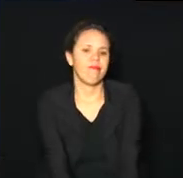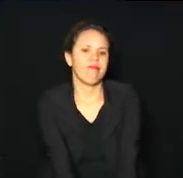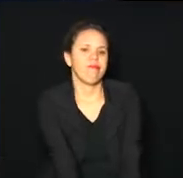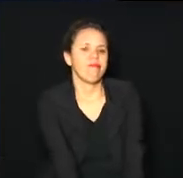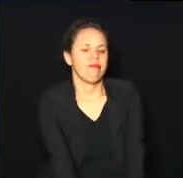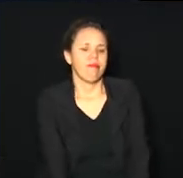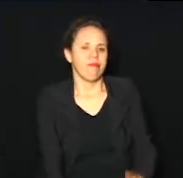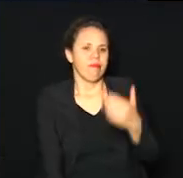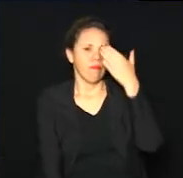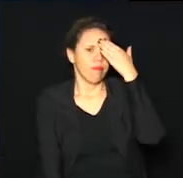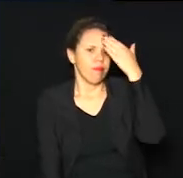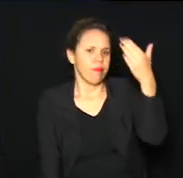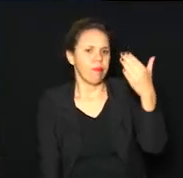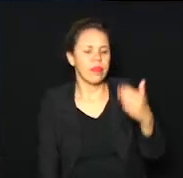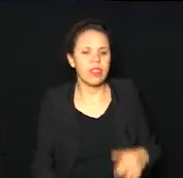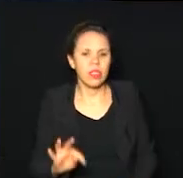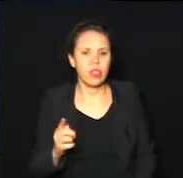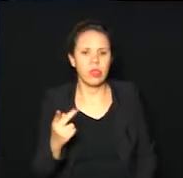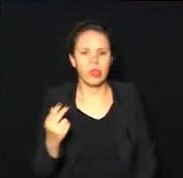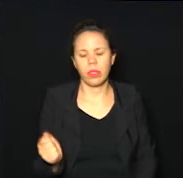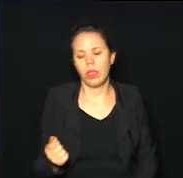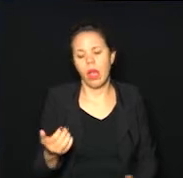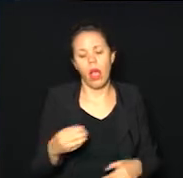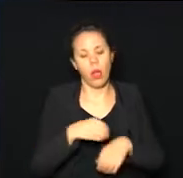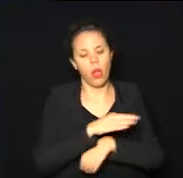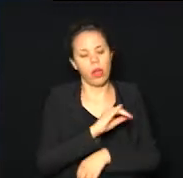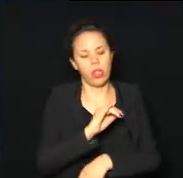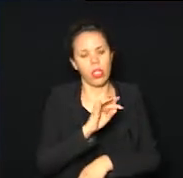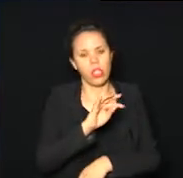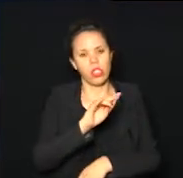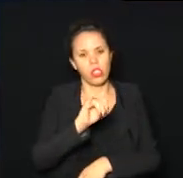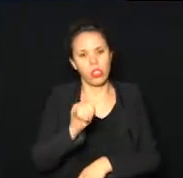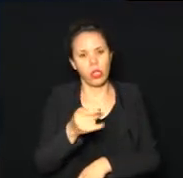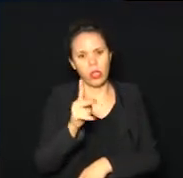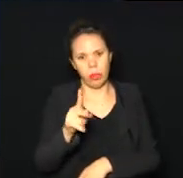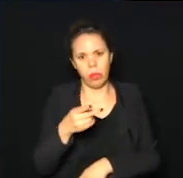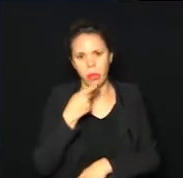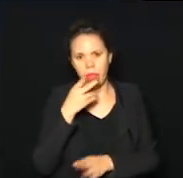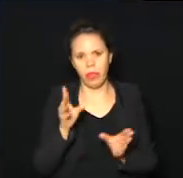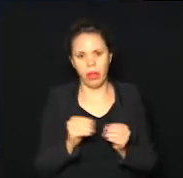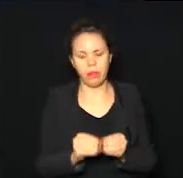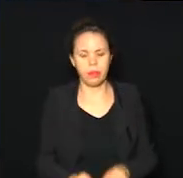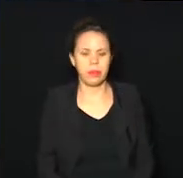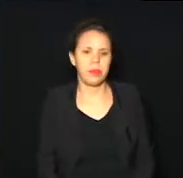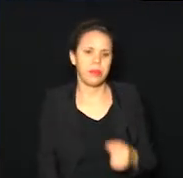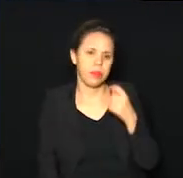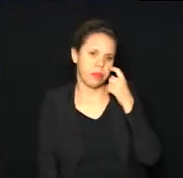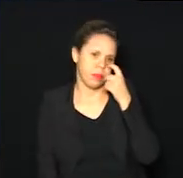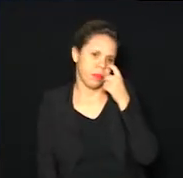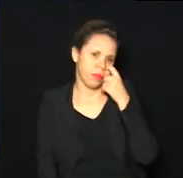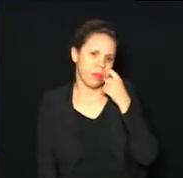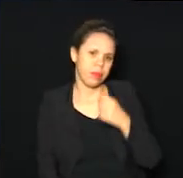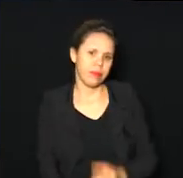Obrigada, Toninho. Eu vou passar, então, para o JP para as considerações finais.